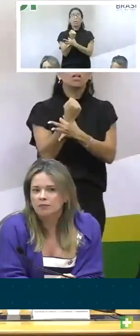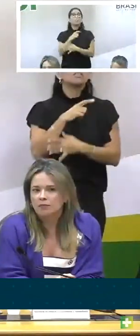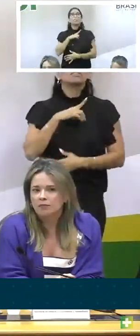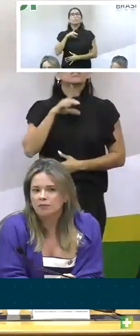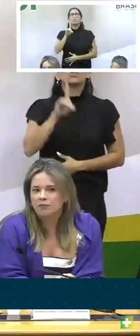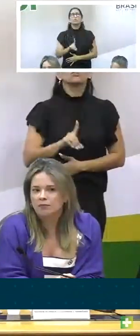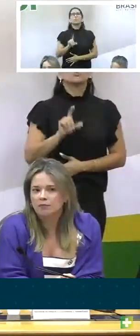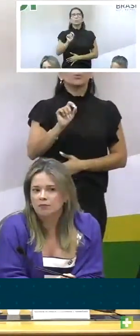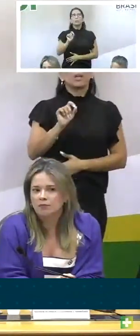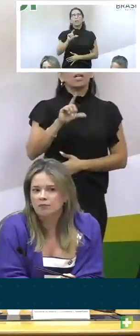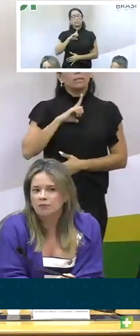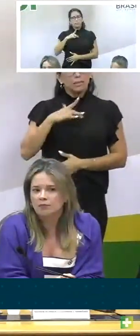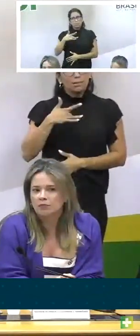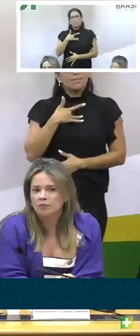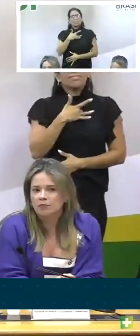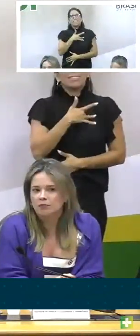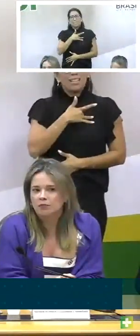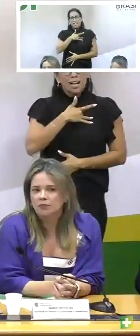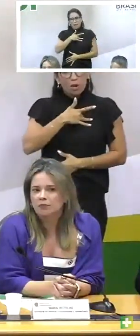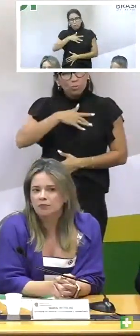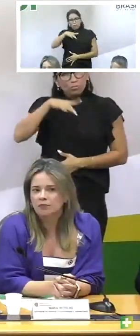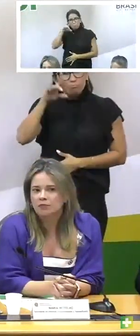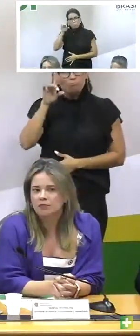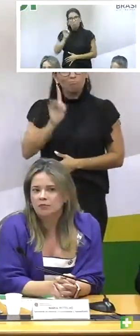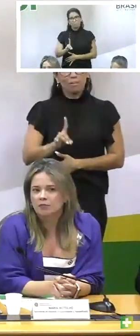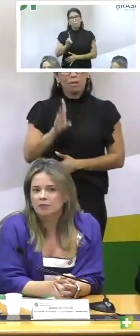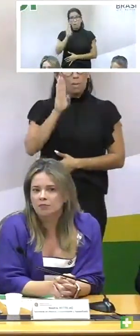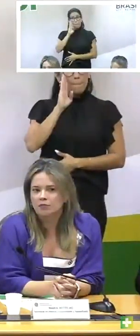à saúde como um direito fundamental.